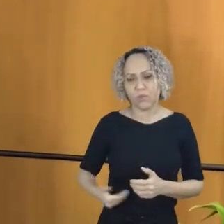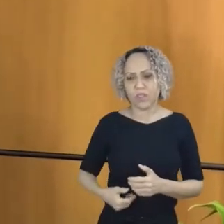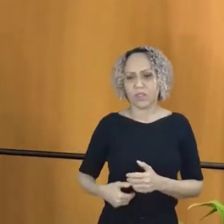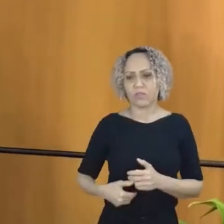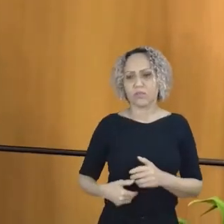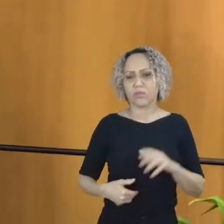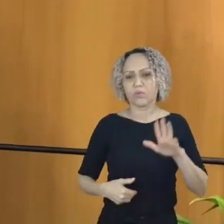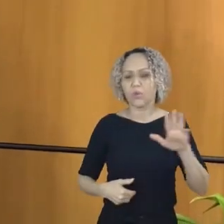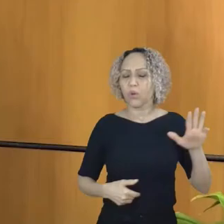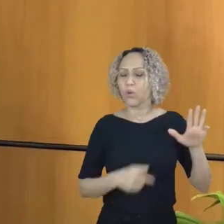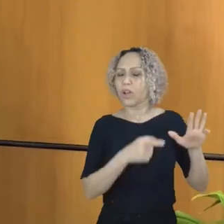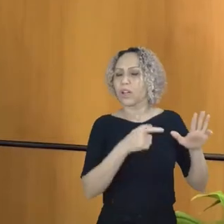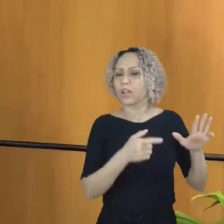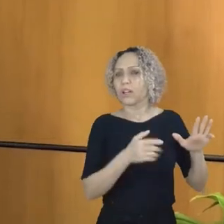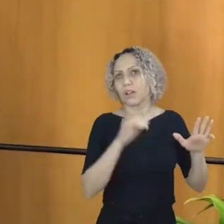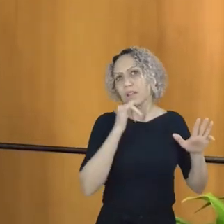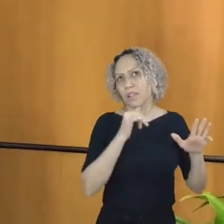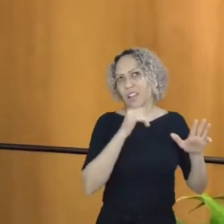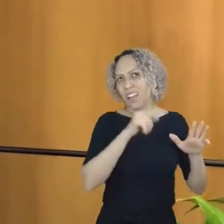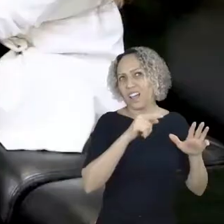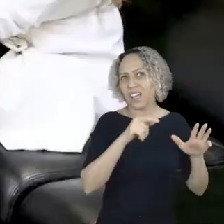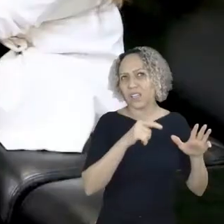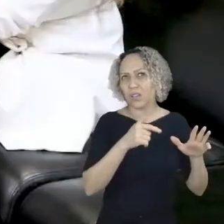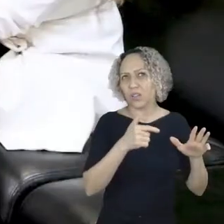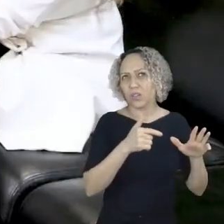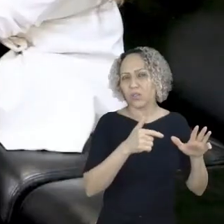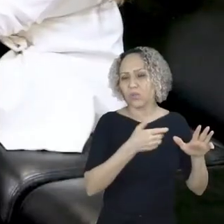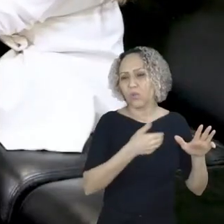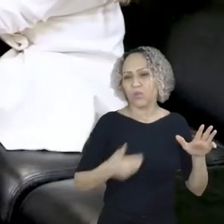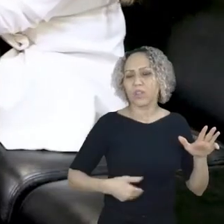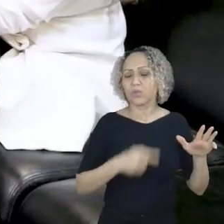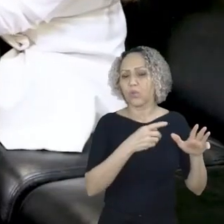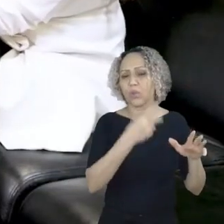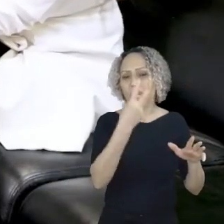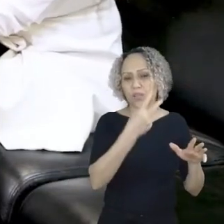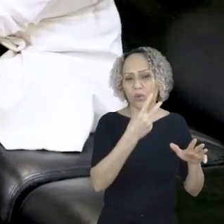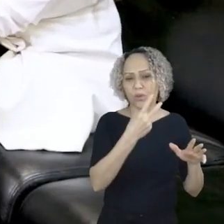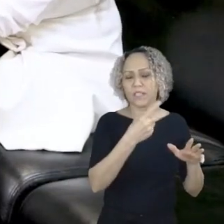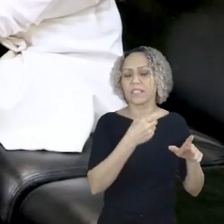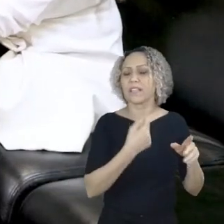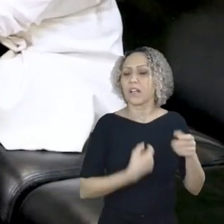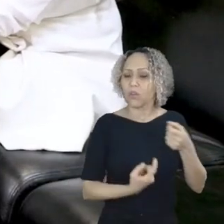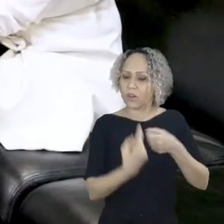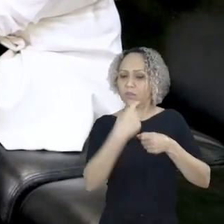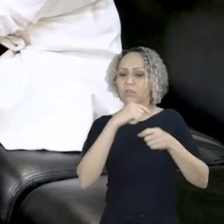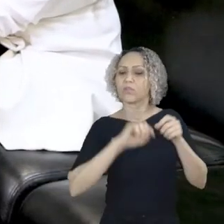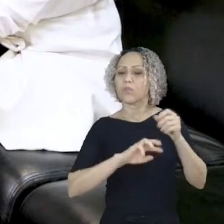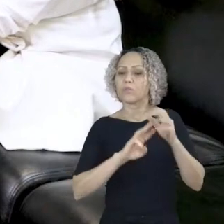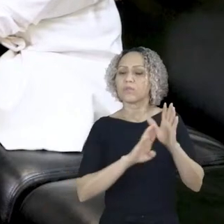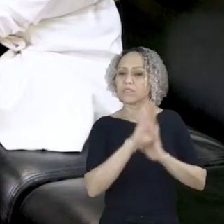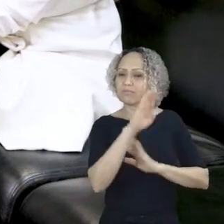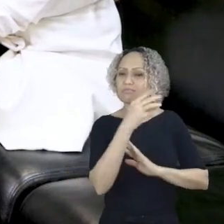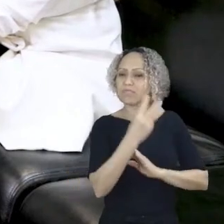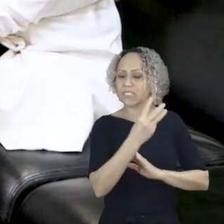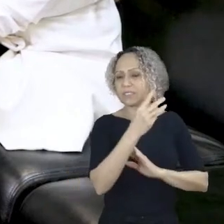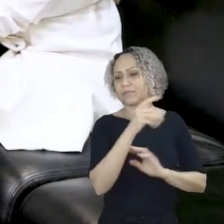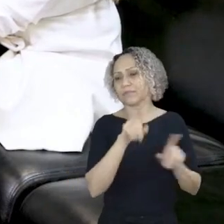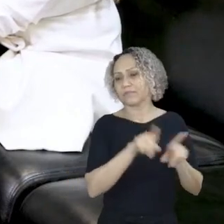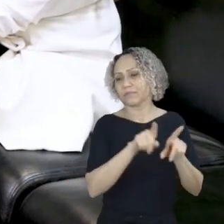né, o trabalhador com condições de ter emprego de qualidade. Ministro, o senhor já falou bastante em relação a essa